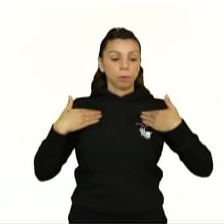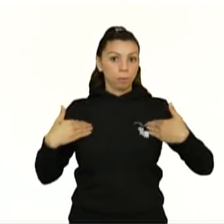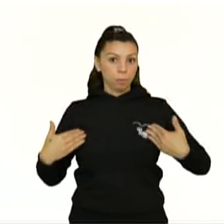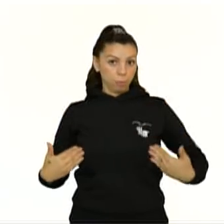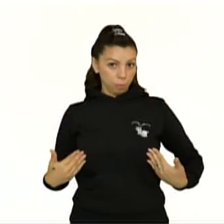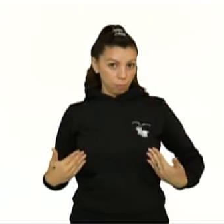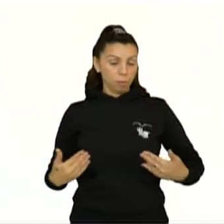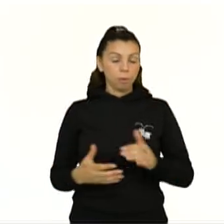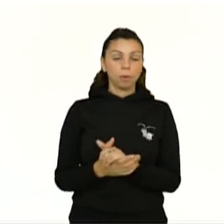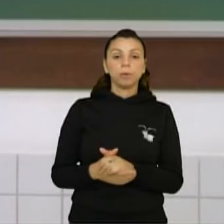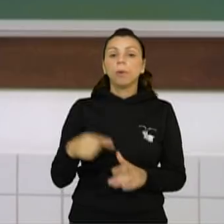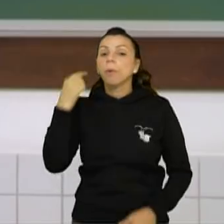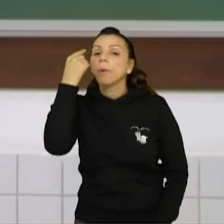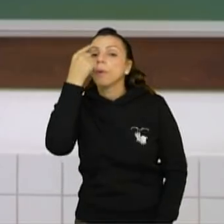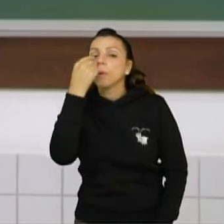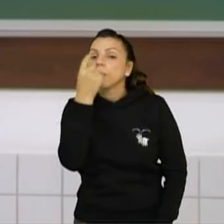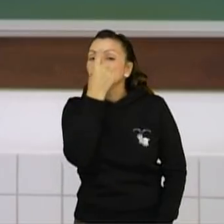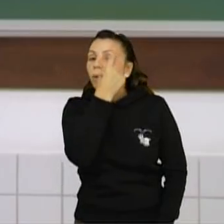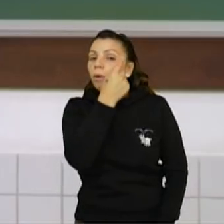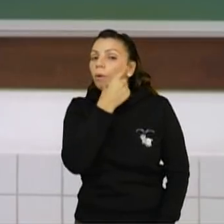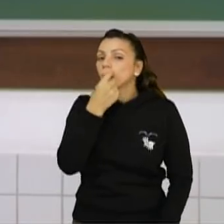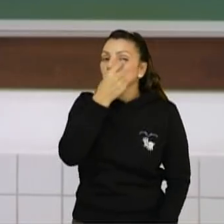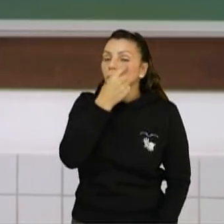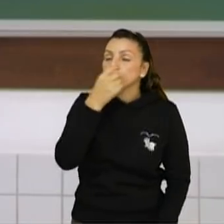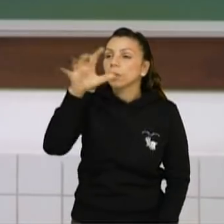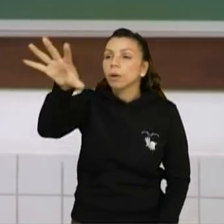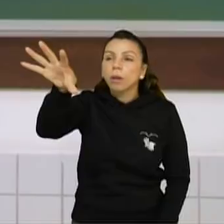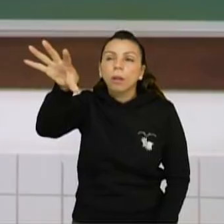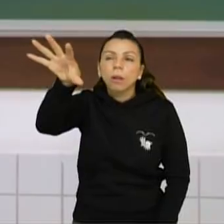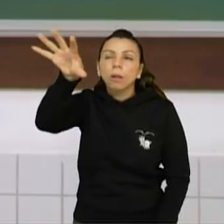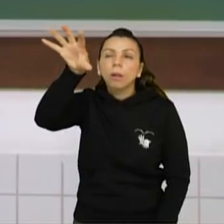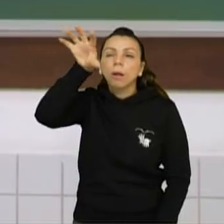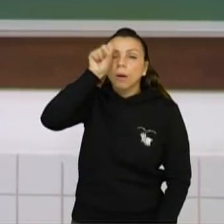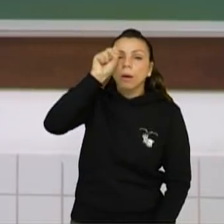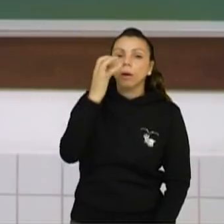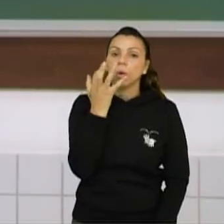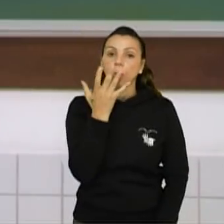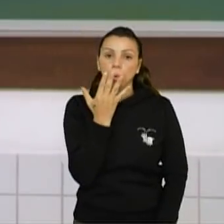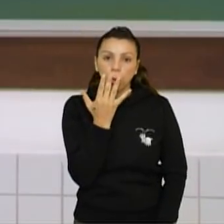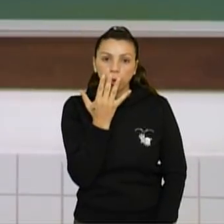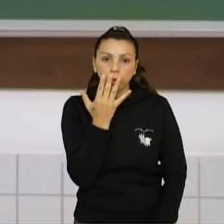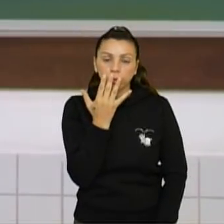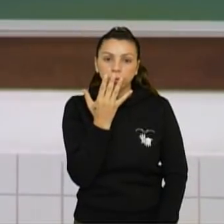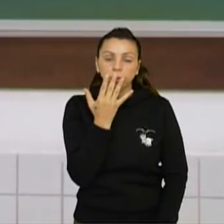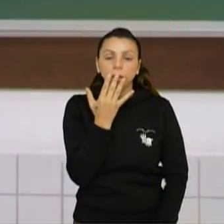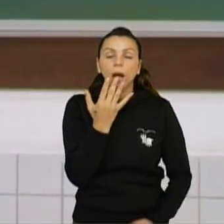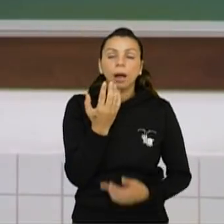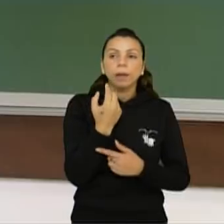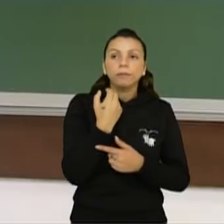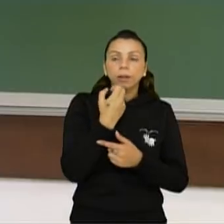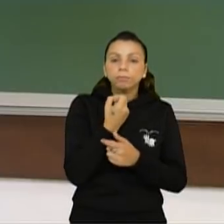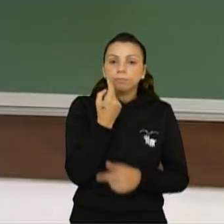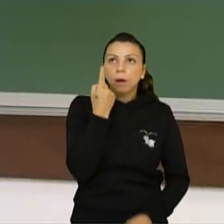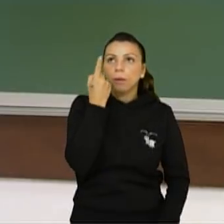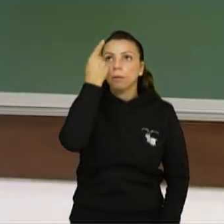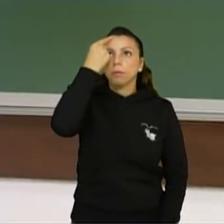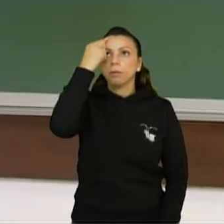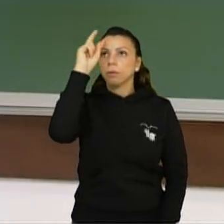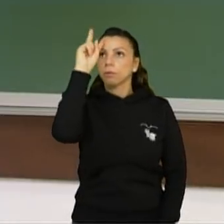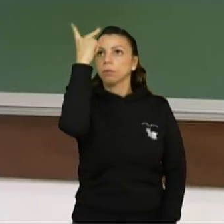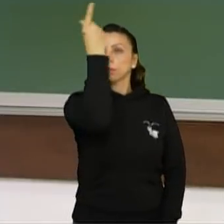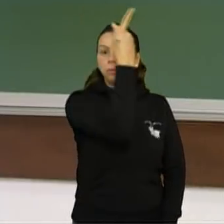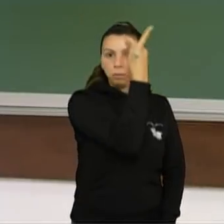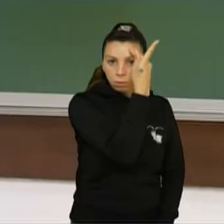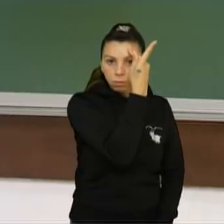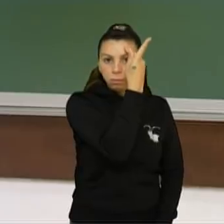nós temos o nosso globo ocular, que ele vai então captar essa cor que está ao externo. E para isso, ele é como se fosse a ferramenta